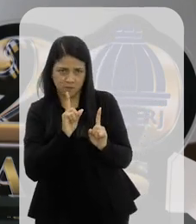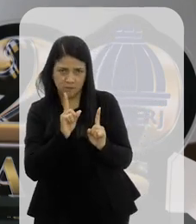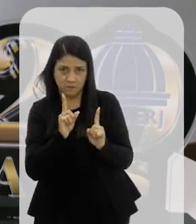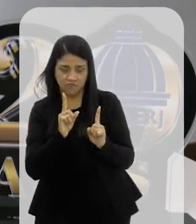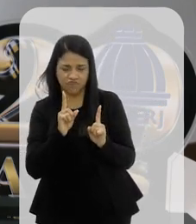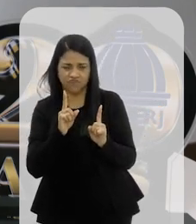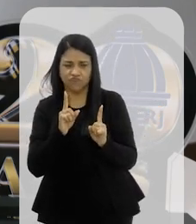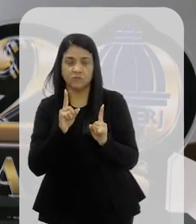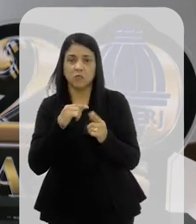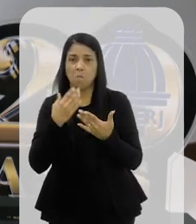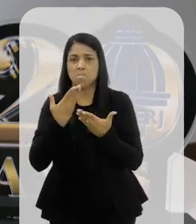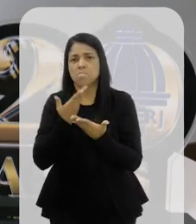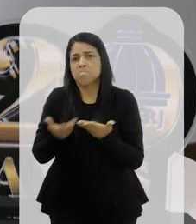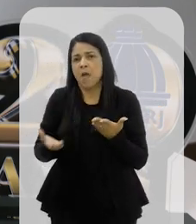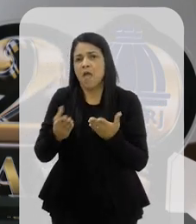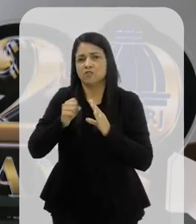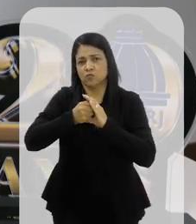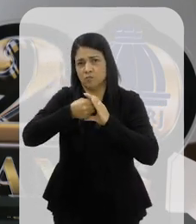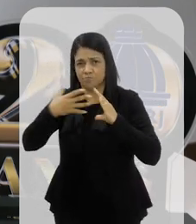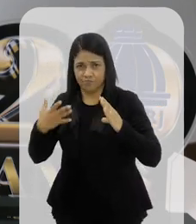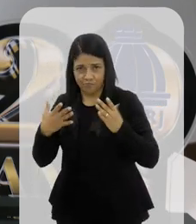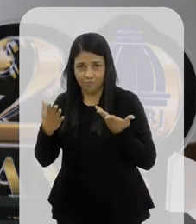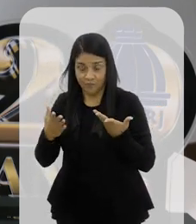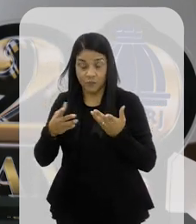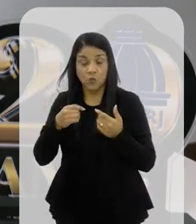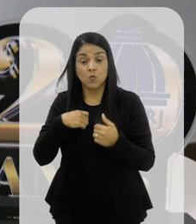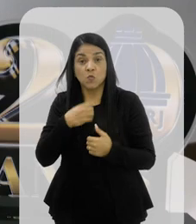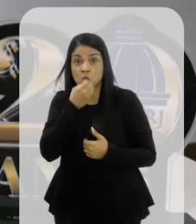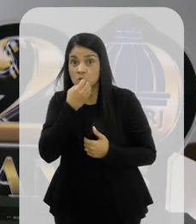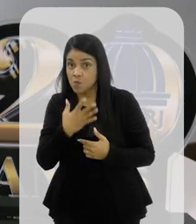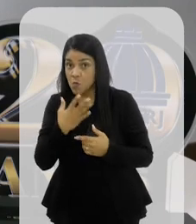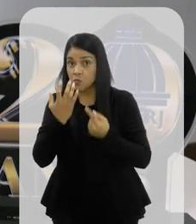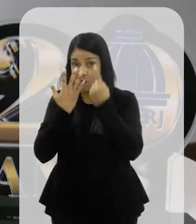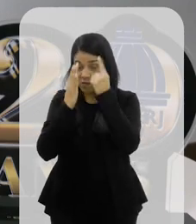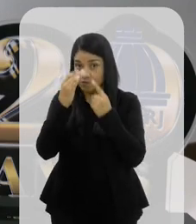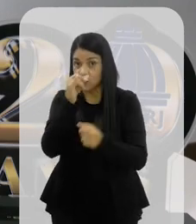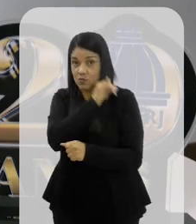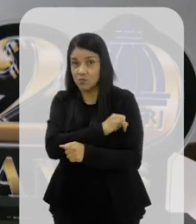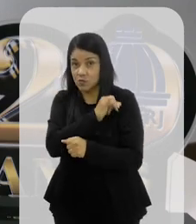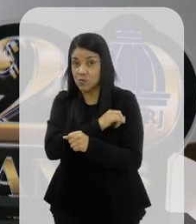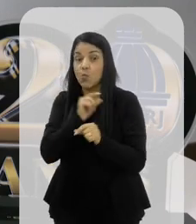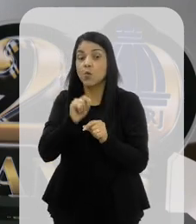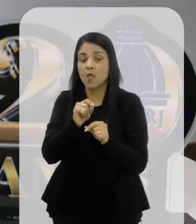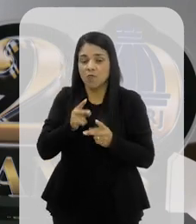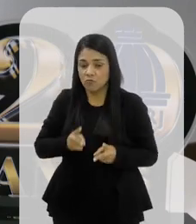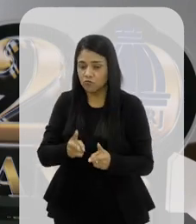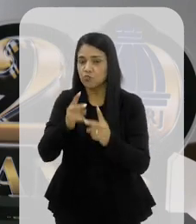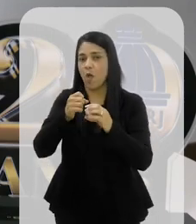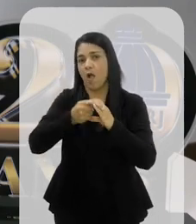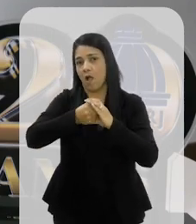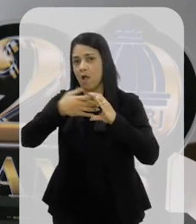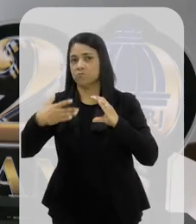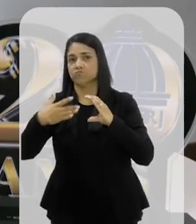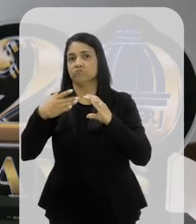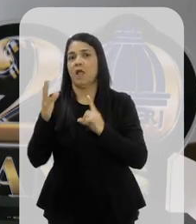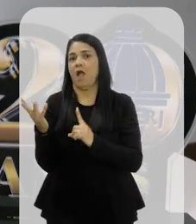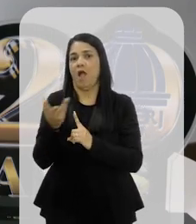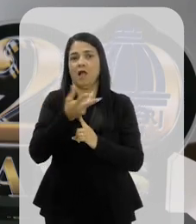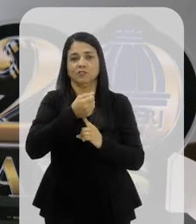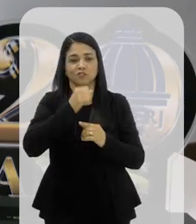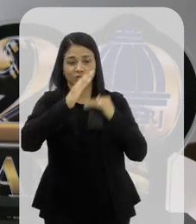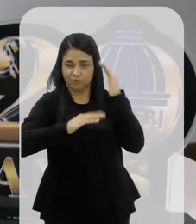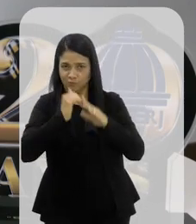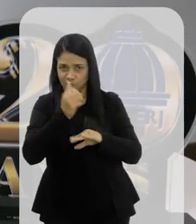caso porque senão você perde a personalidade artística né Eu acho que o bacana do carnaval do Rio é essa coisa de você manter a personalidade